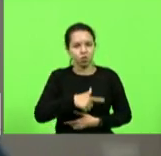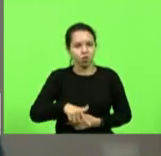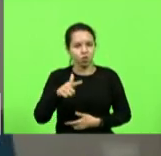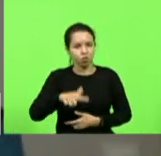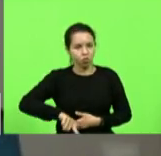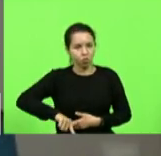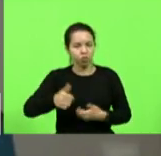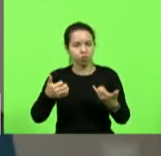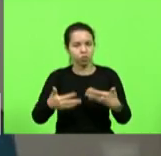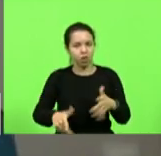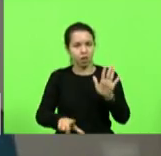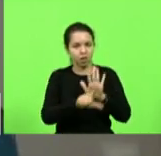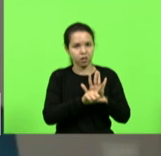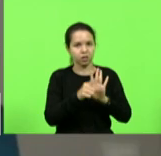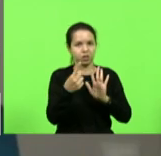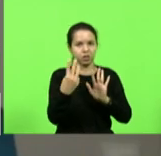Lei